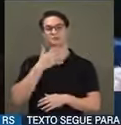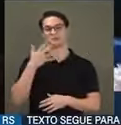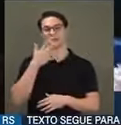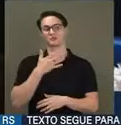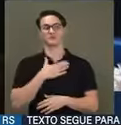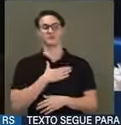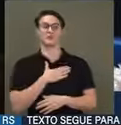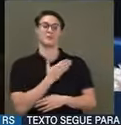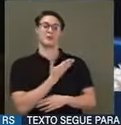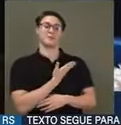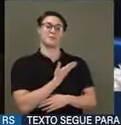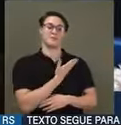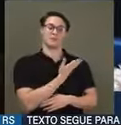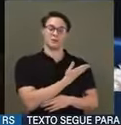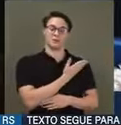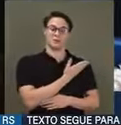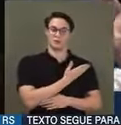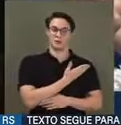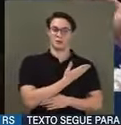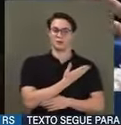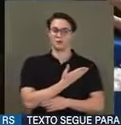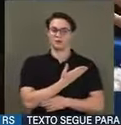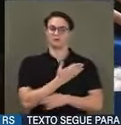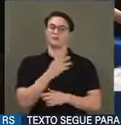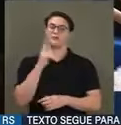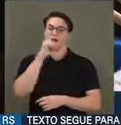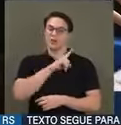o meu colega acabou de fazer um ato falho.